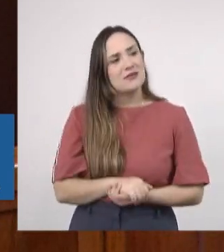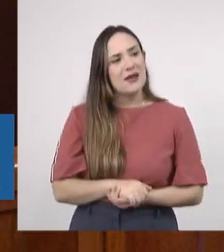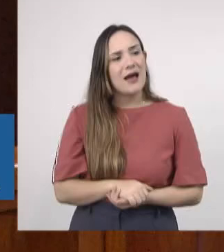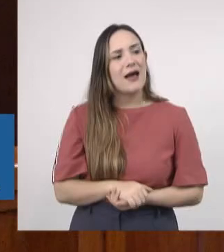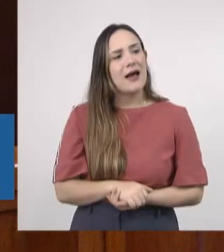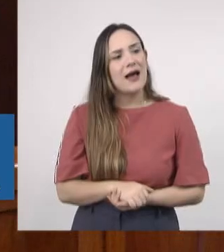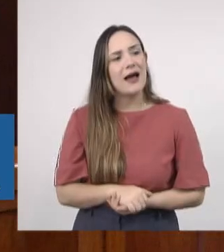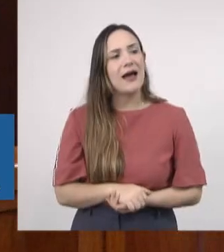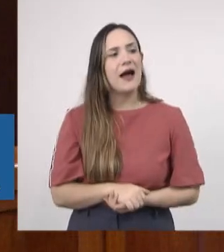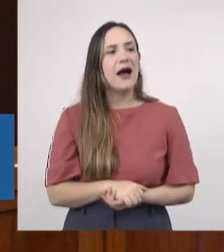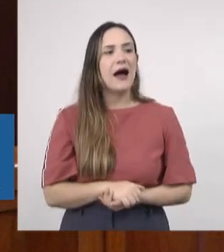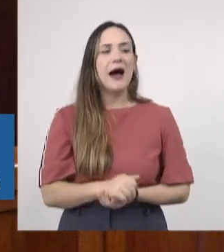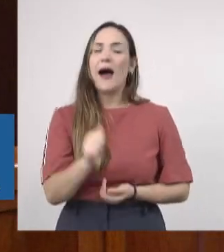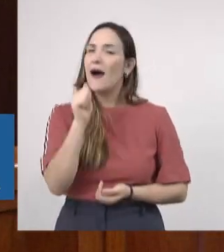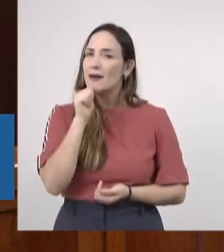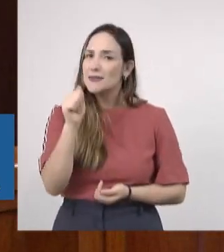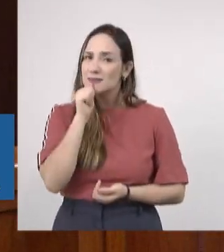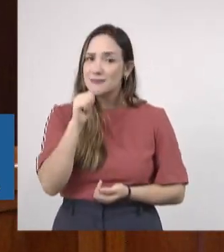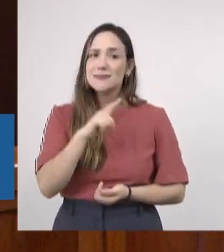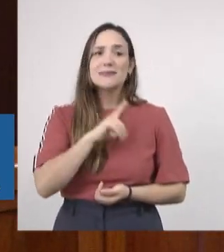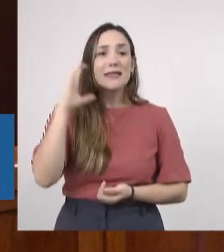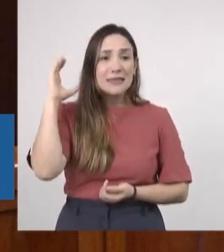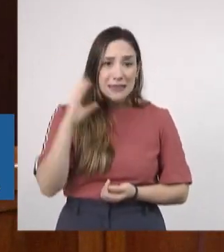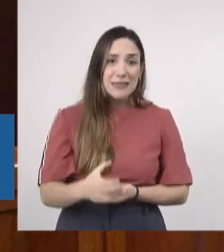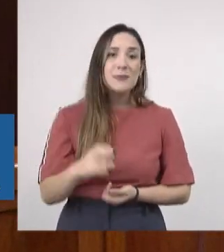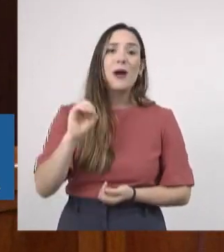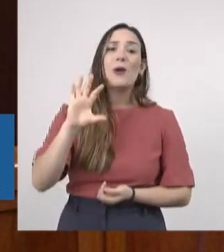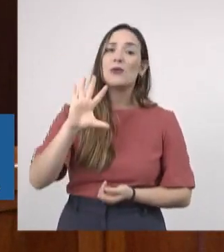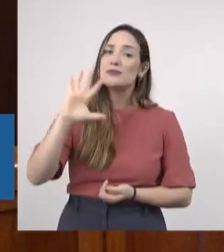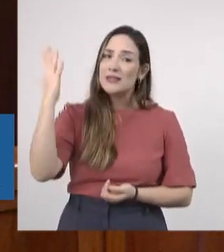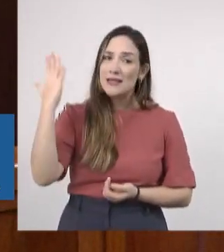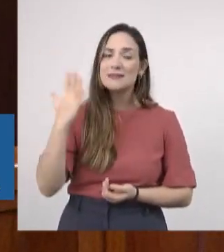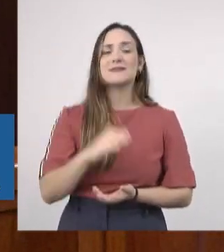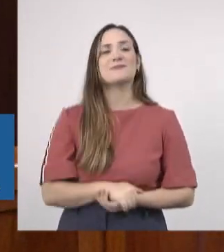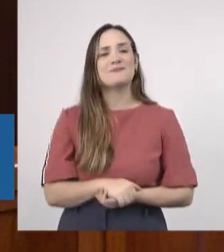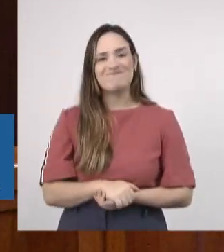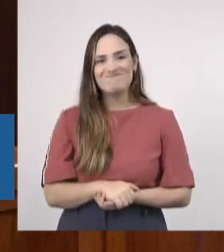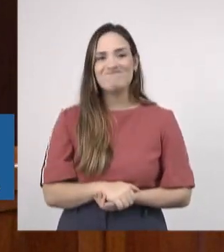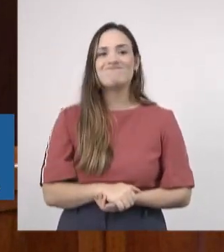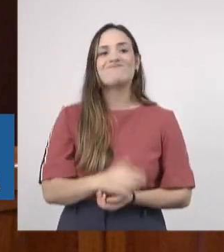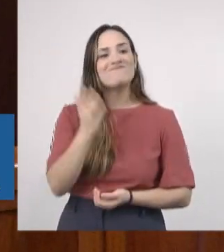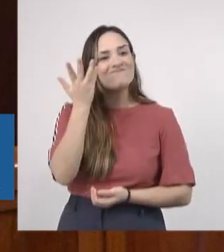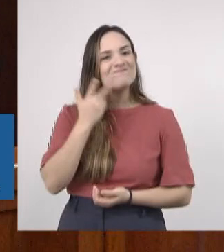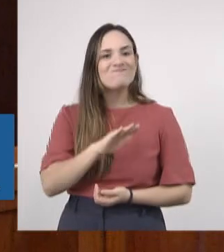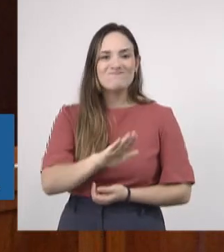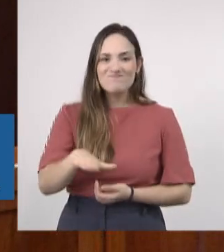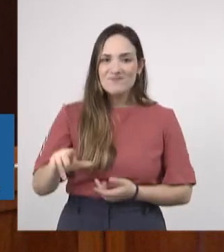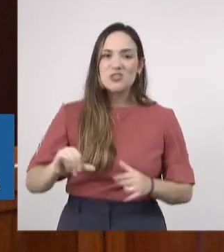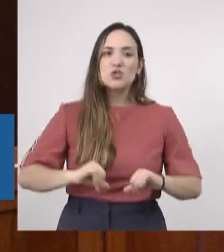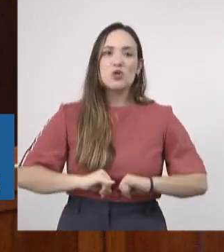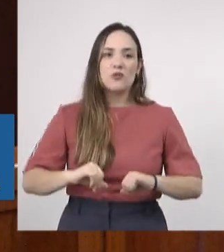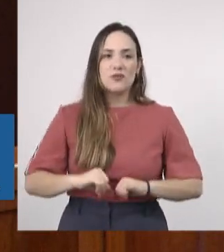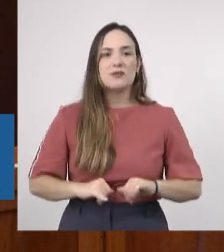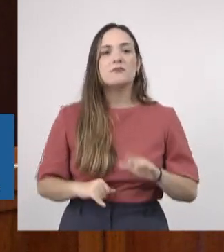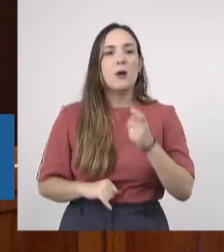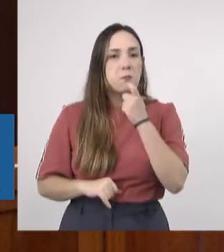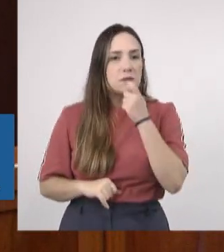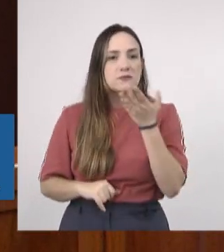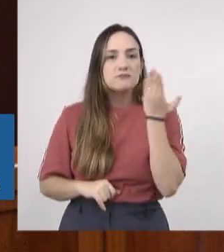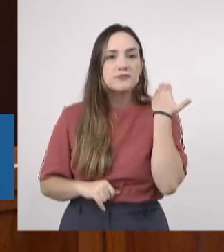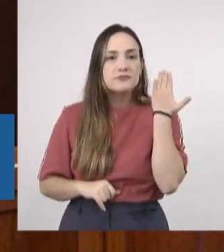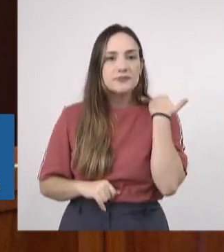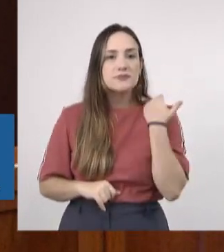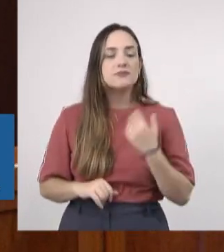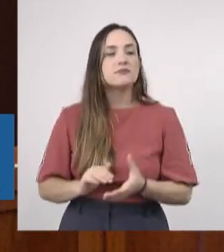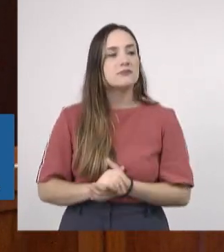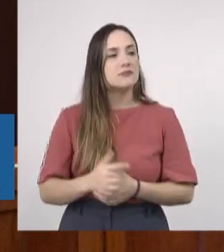gente vê esse tipo de crime sendo cometido contra as nossas crianças. E dias atrás, a